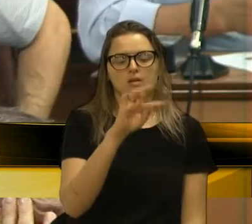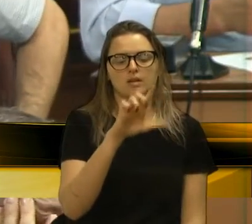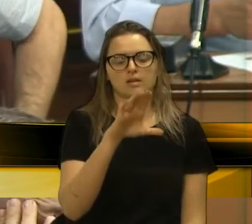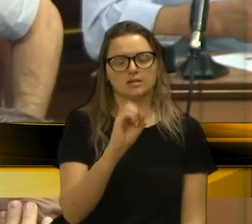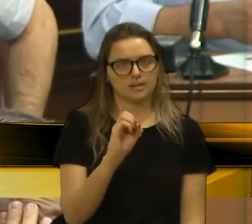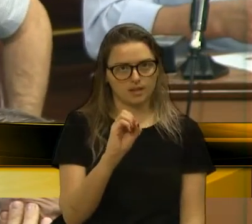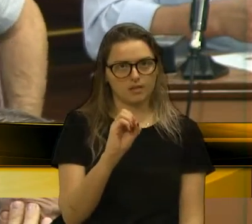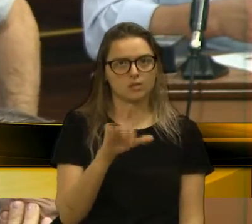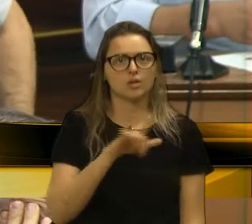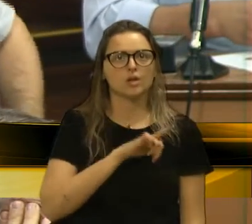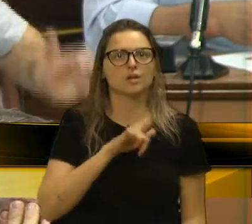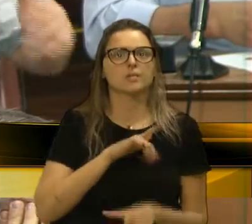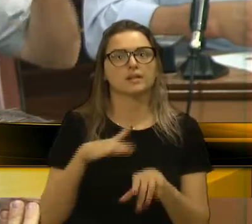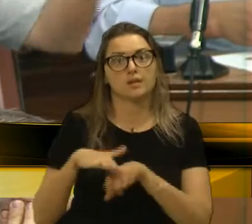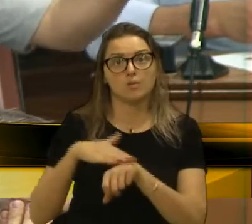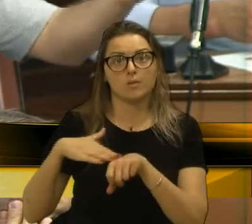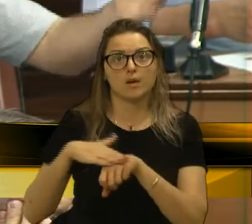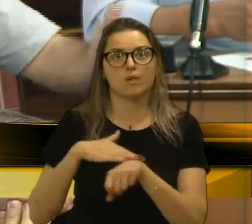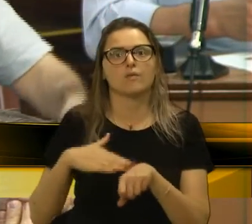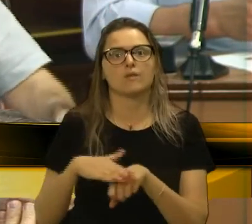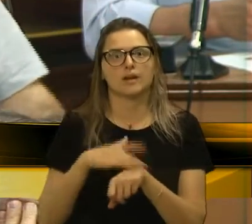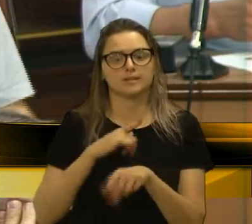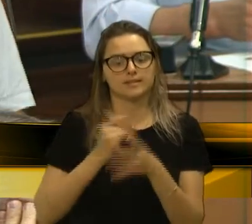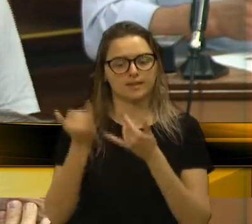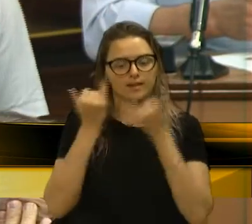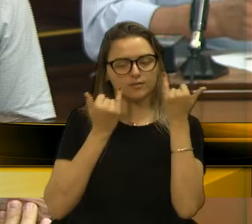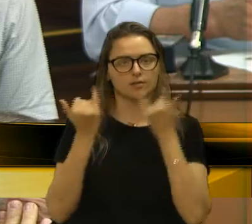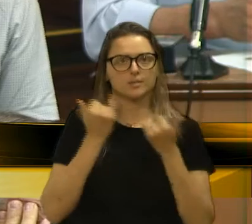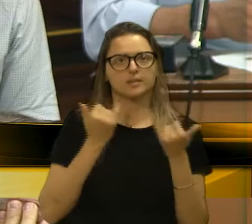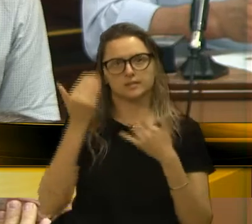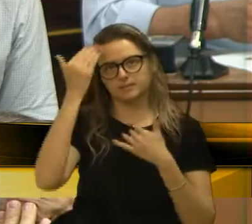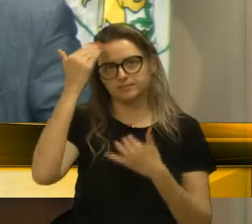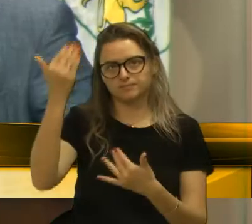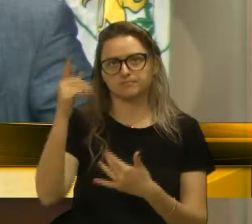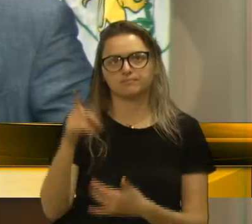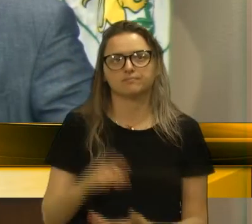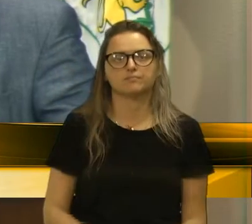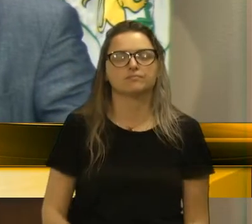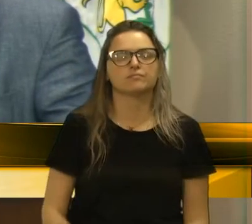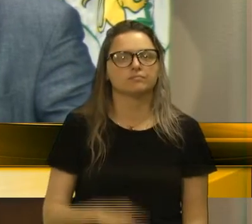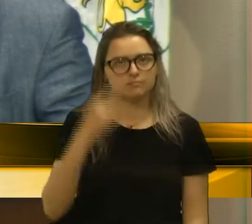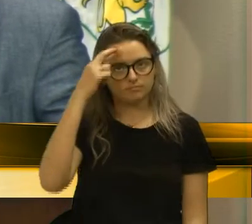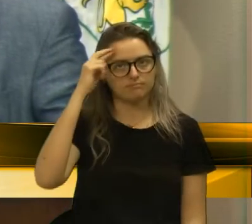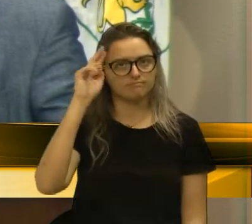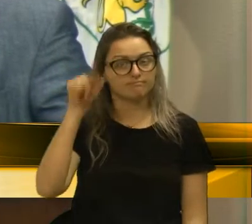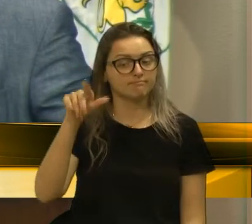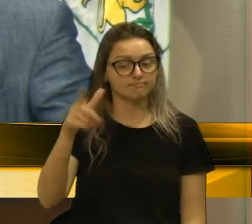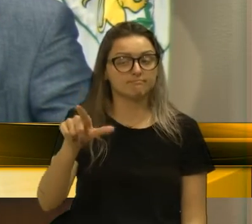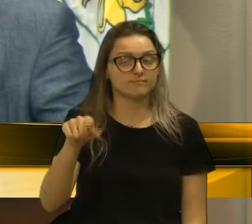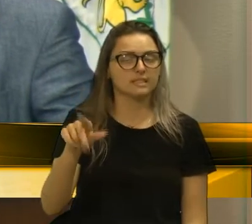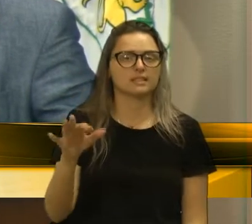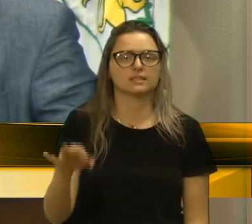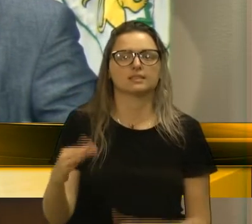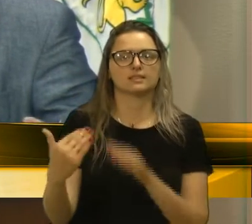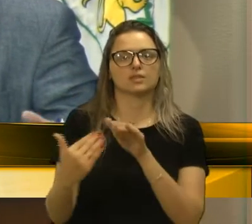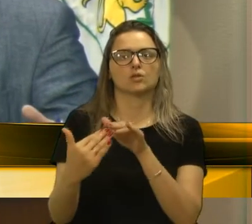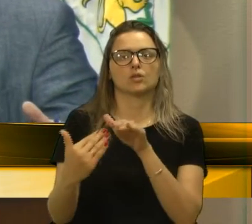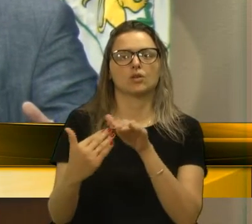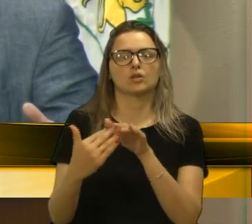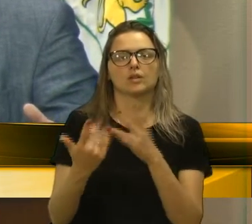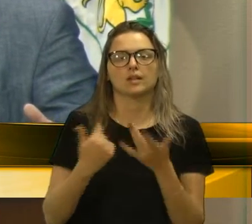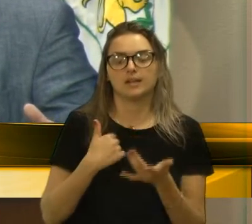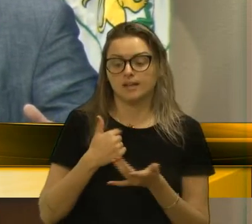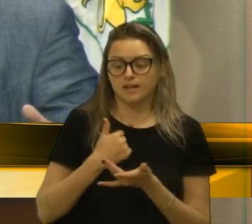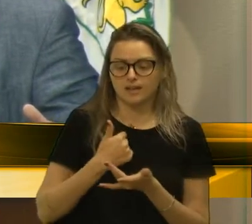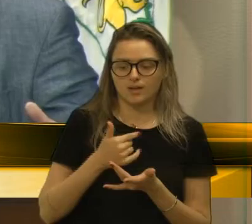ter esse diálogo, essa informação, né? Obrigado. Obrigado, vereador Rafael. É exatamente isso. Então, o meu desabafo é o desabafo de